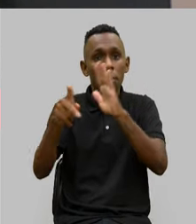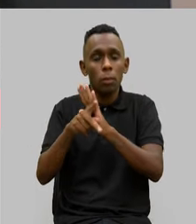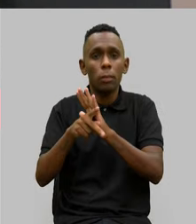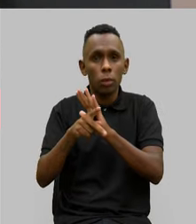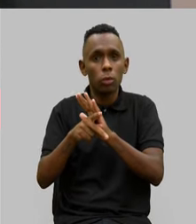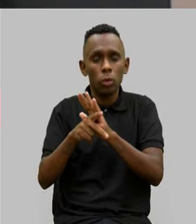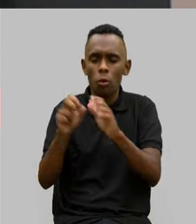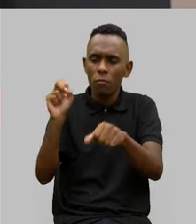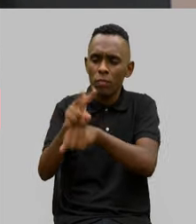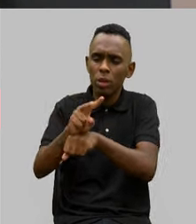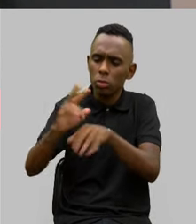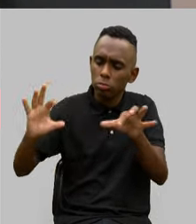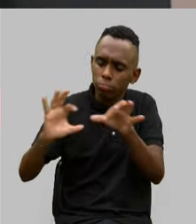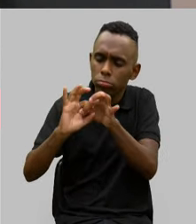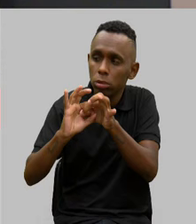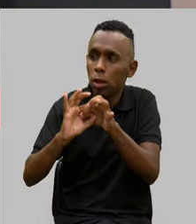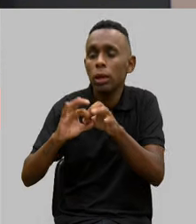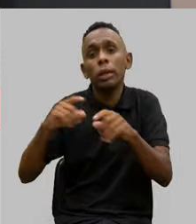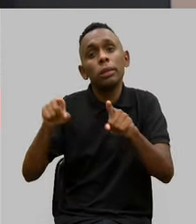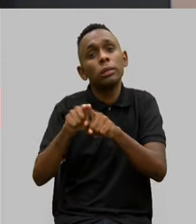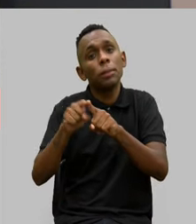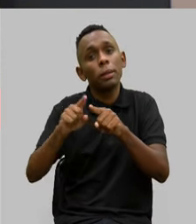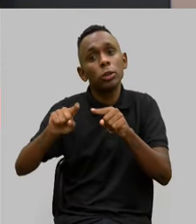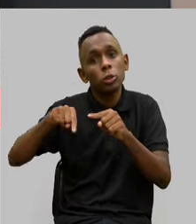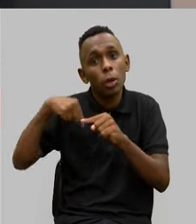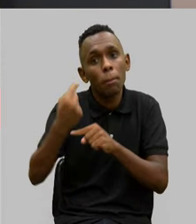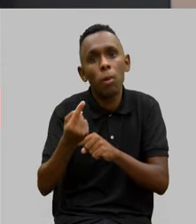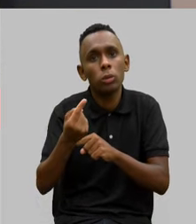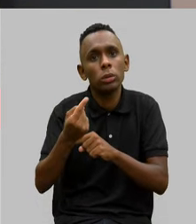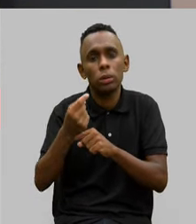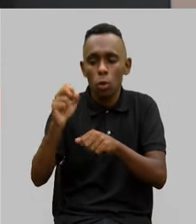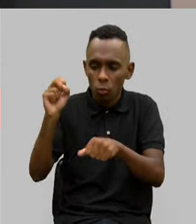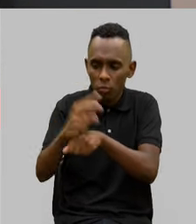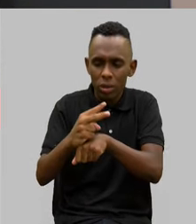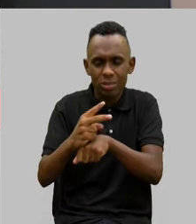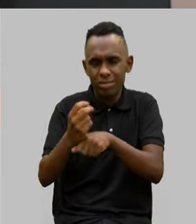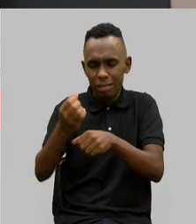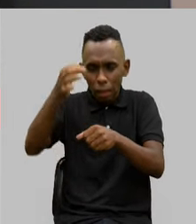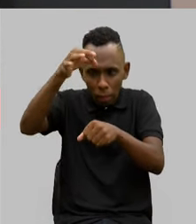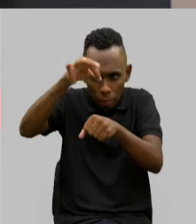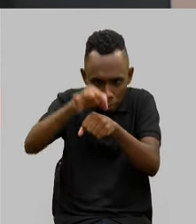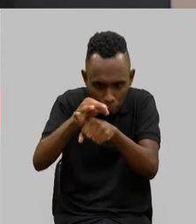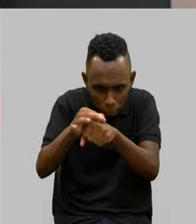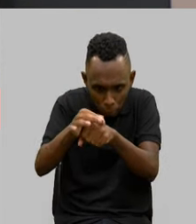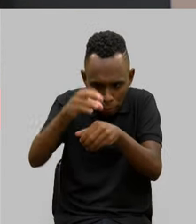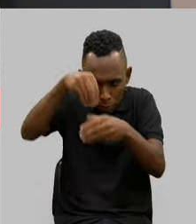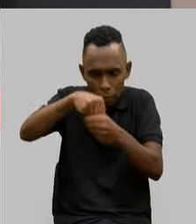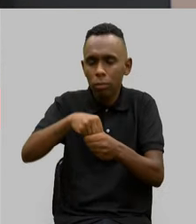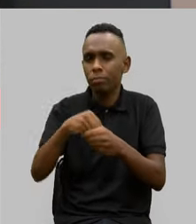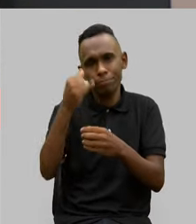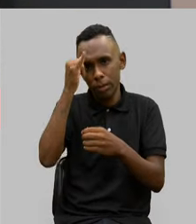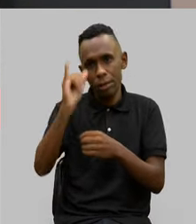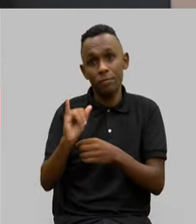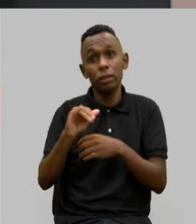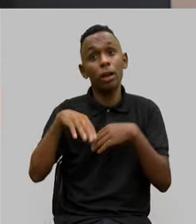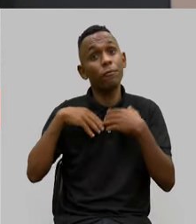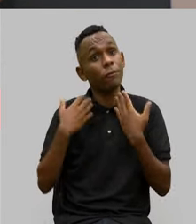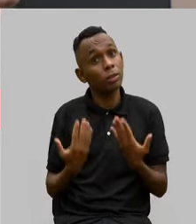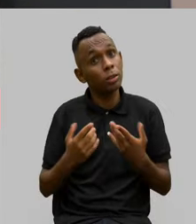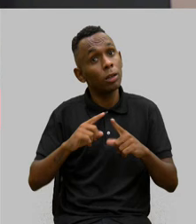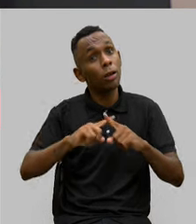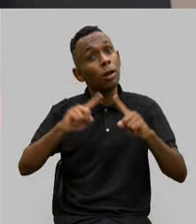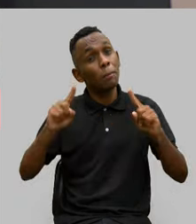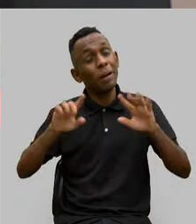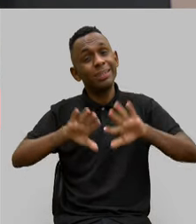do vírus né né e consequentemente não deixava o vírus entrar nas células epiteliais né mas isso gente é muito